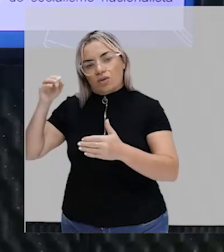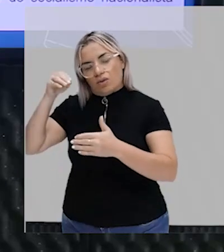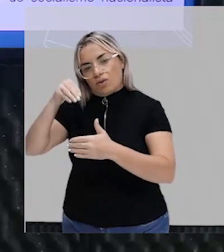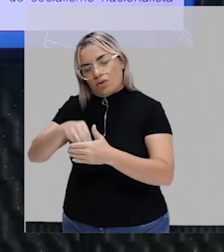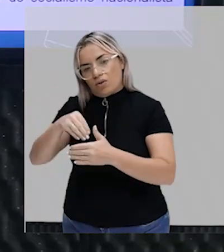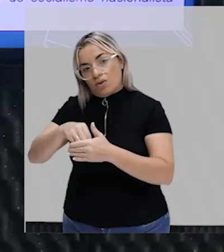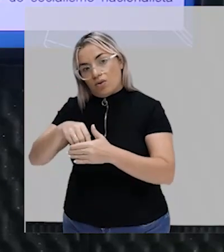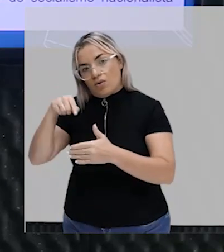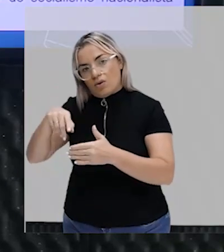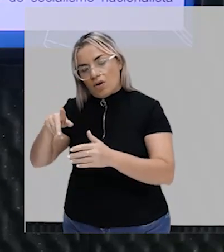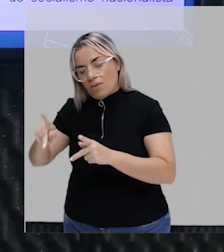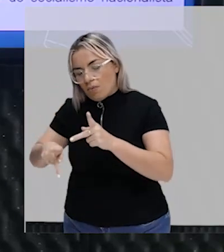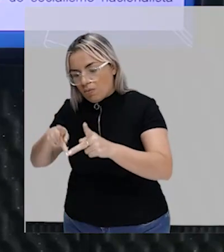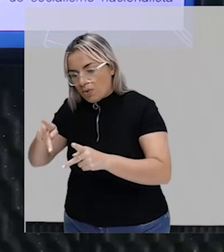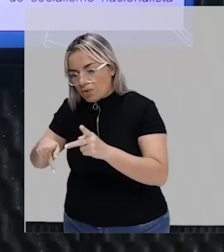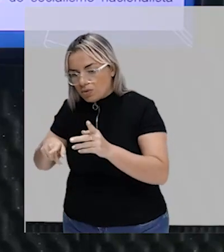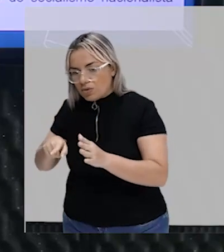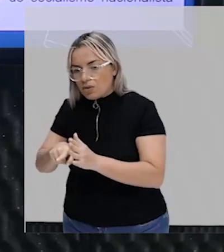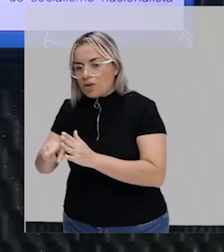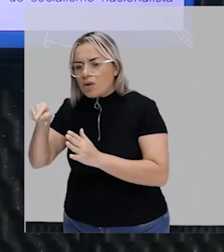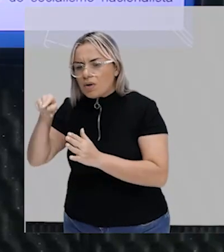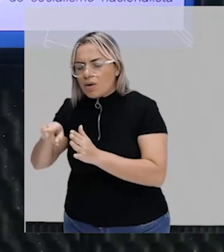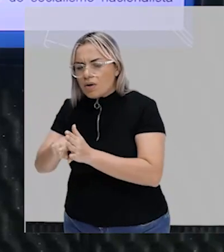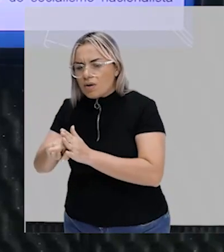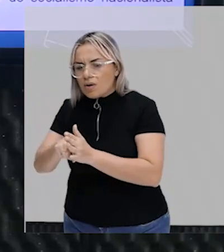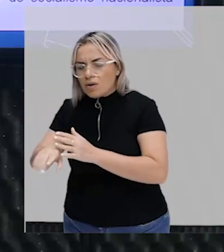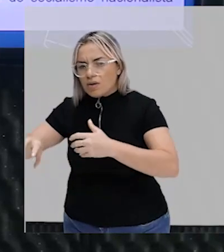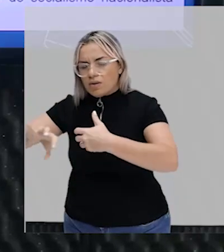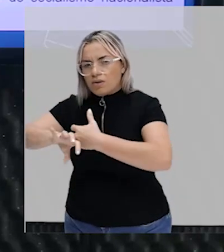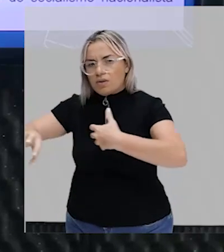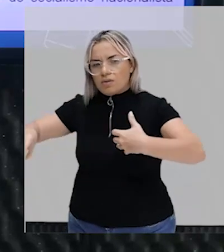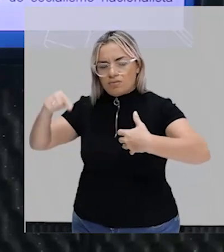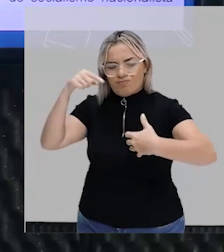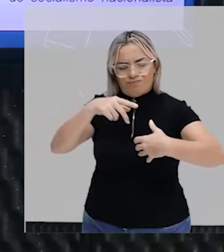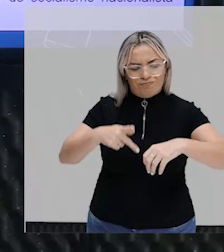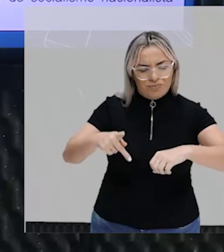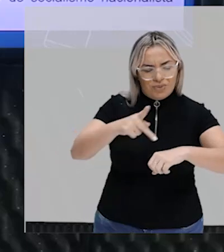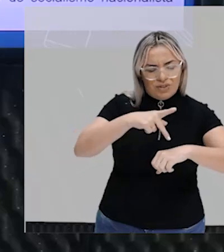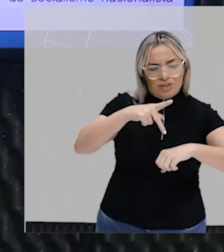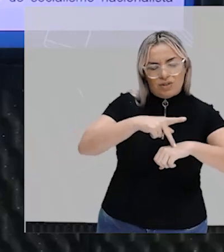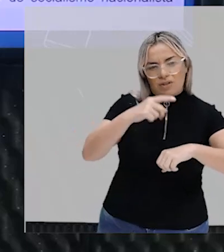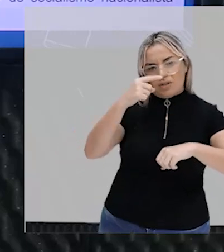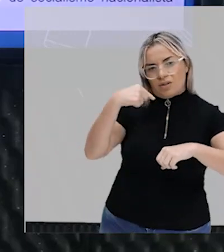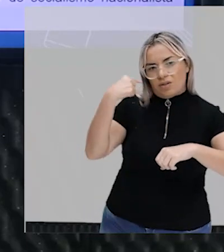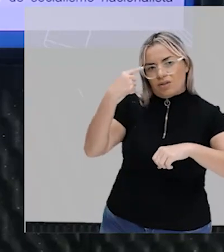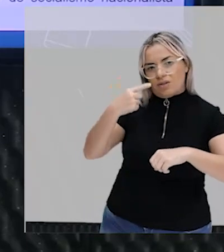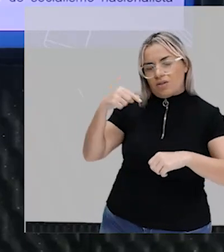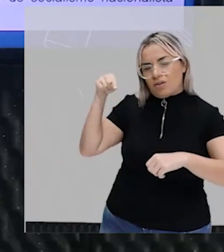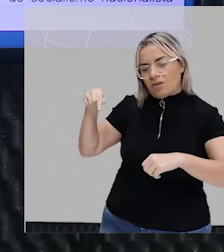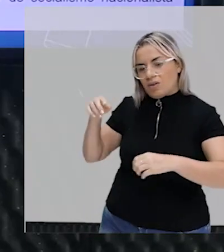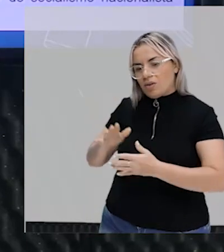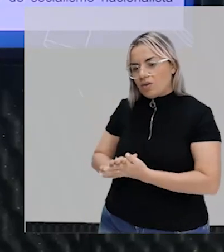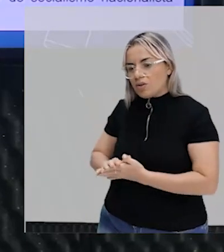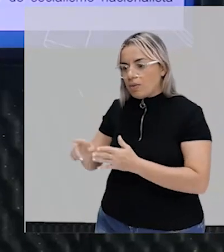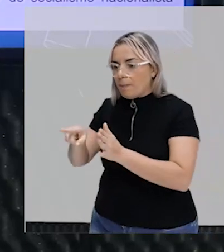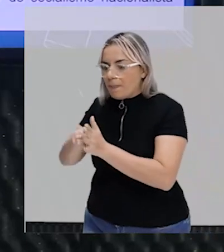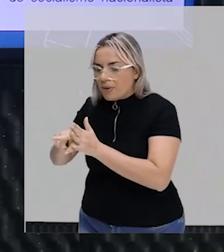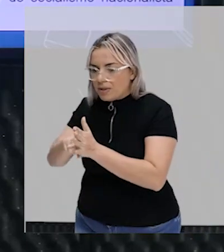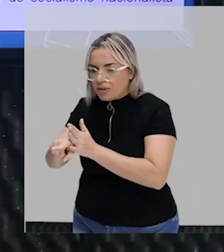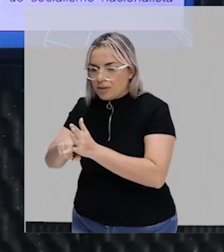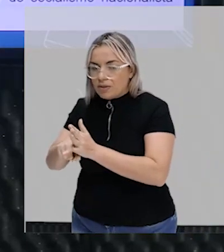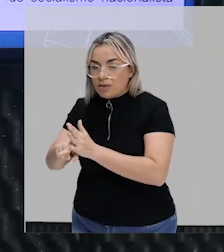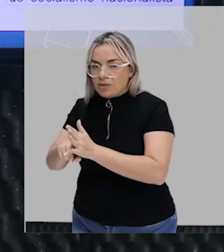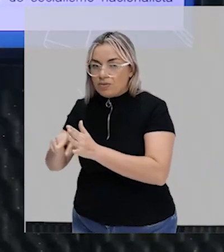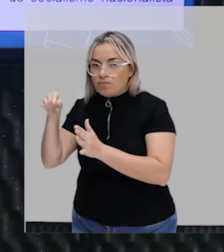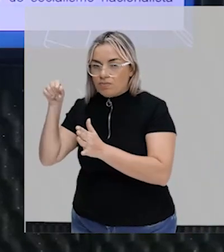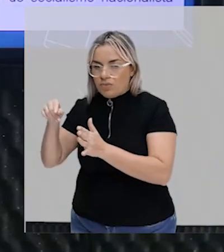para a população da Catalunha se ela queria se separar da Espanha, a população disse que sim. O referendo ele é uma consulta, tá? Ele não é uma decisão. Só